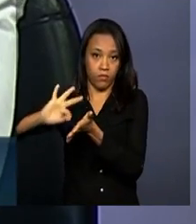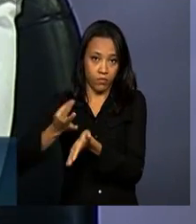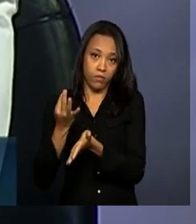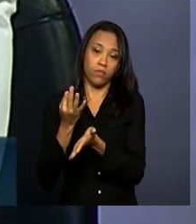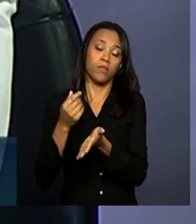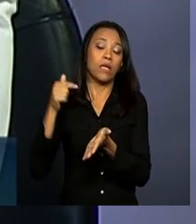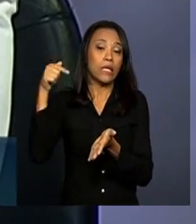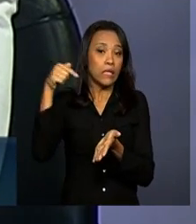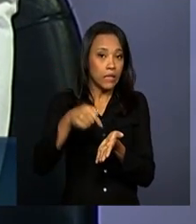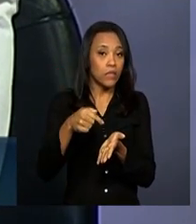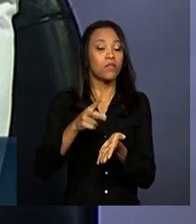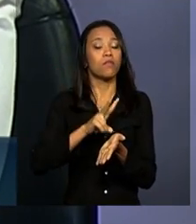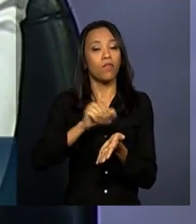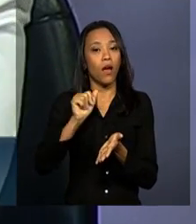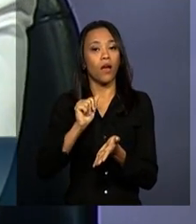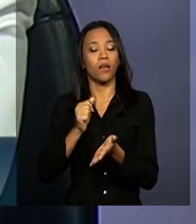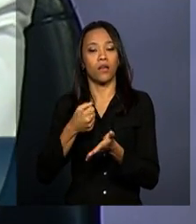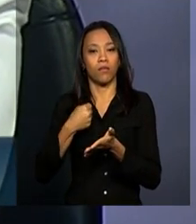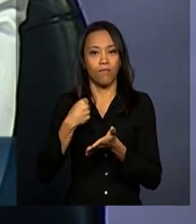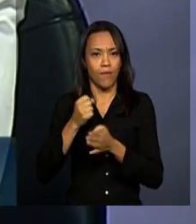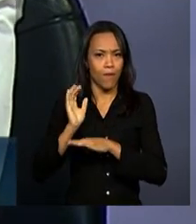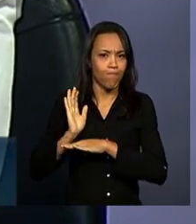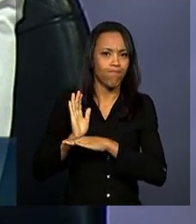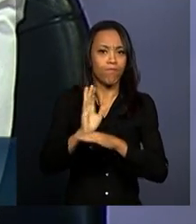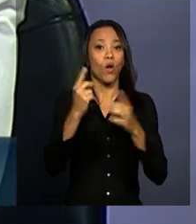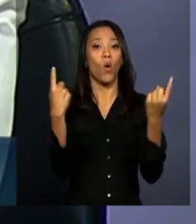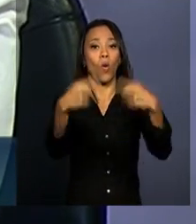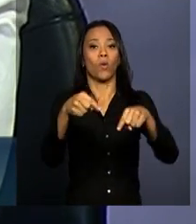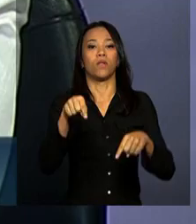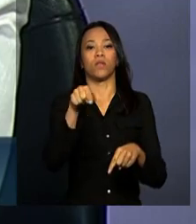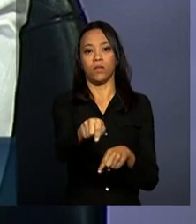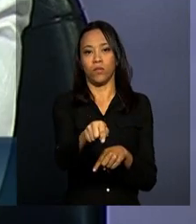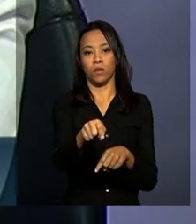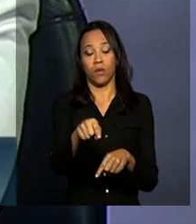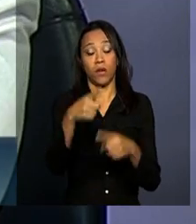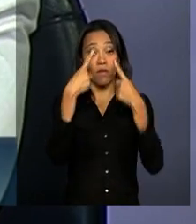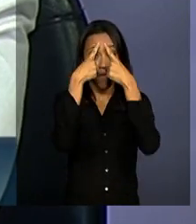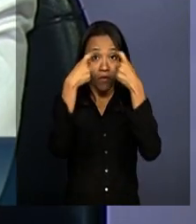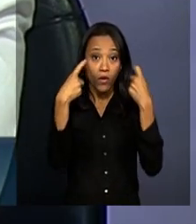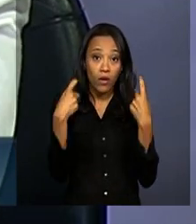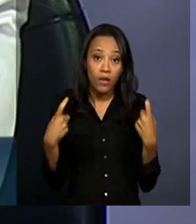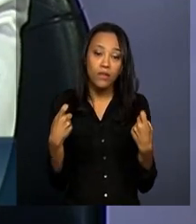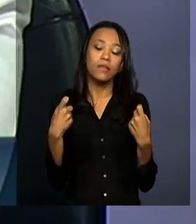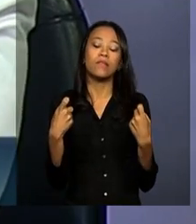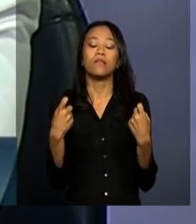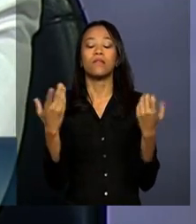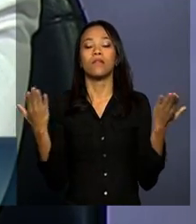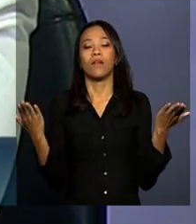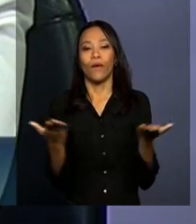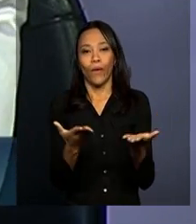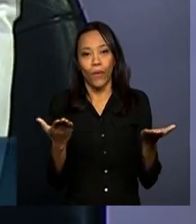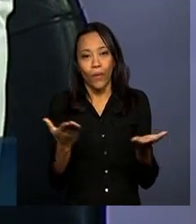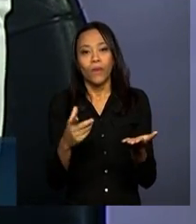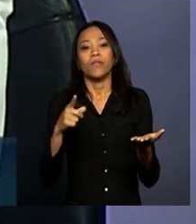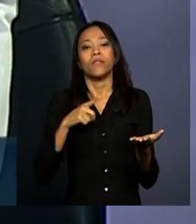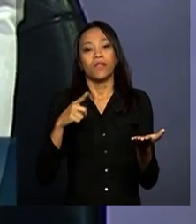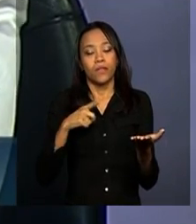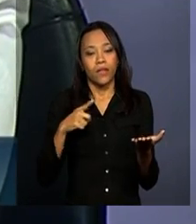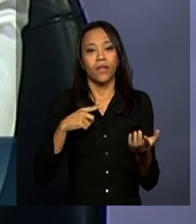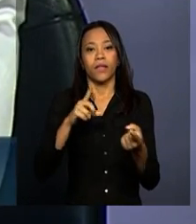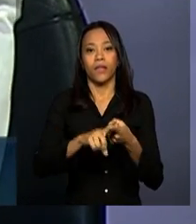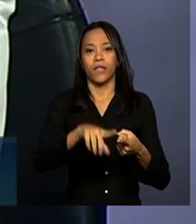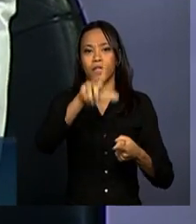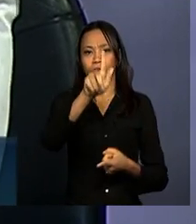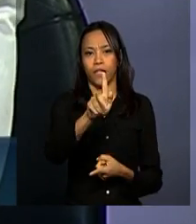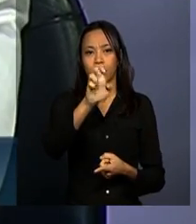fazem este enfrentamento. A violência hoje tem marca de gênero,